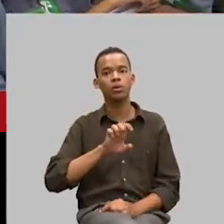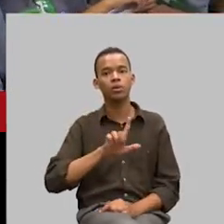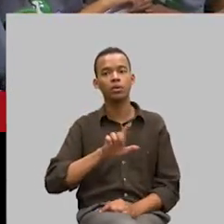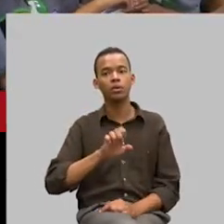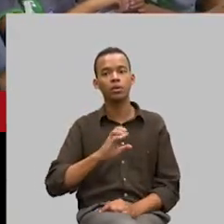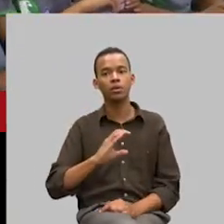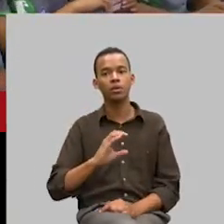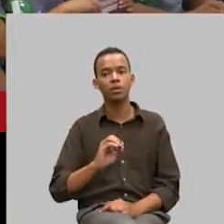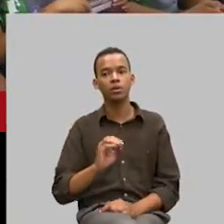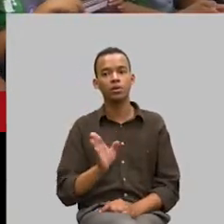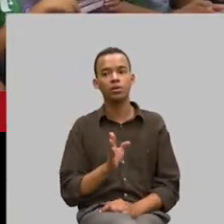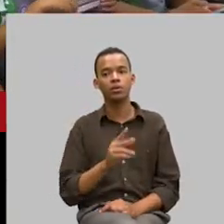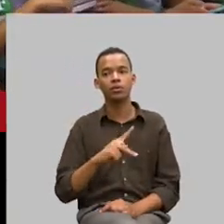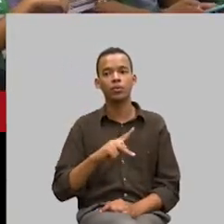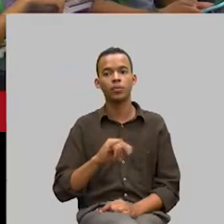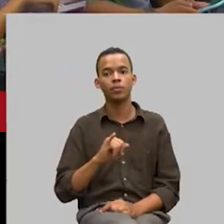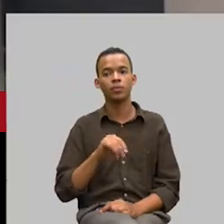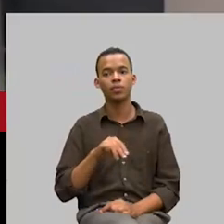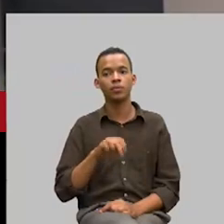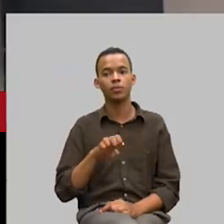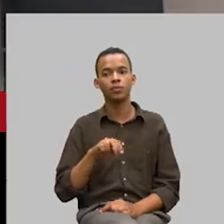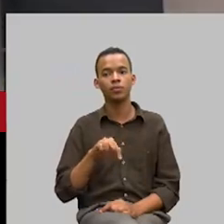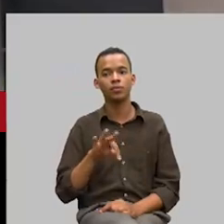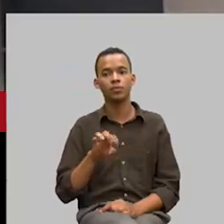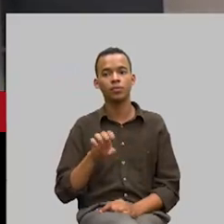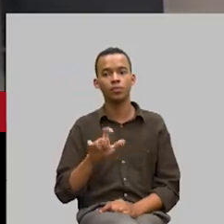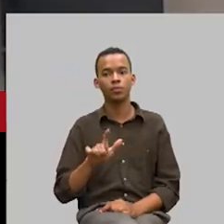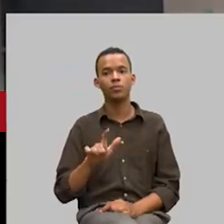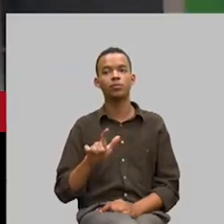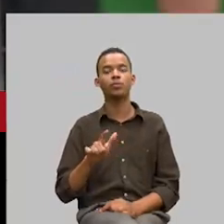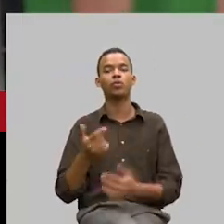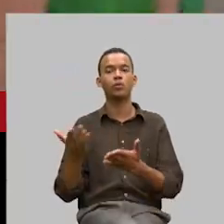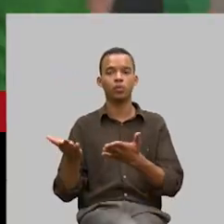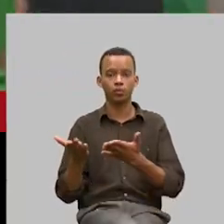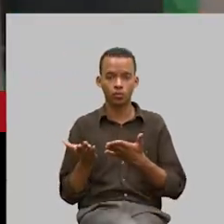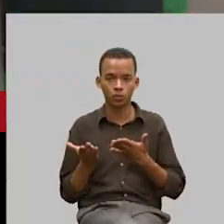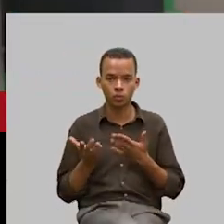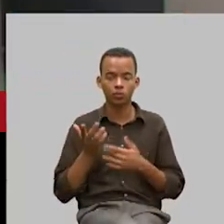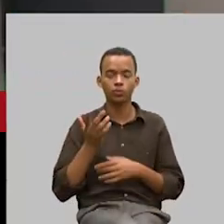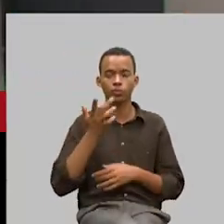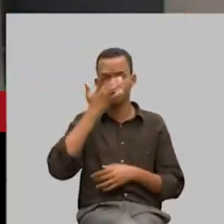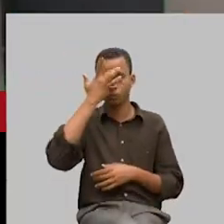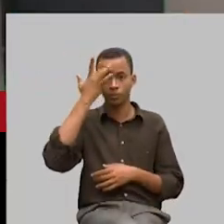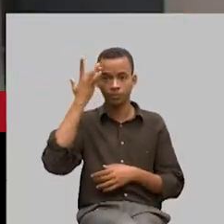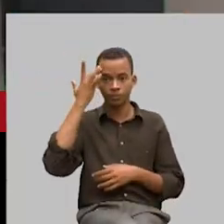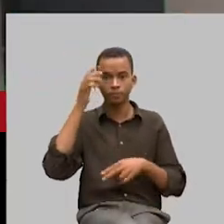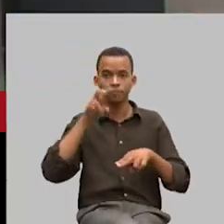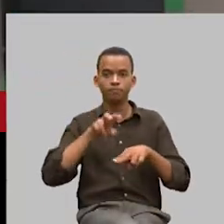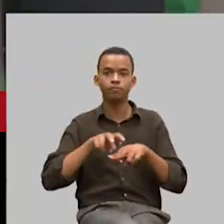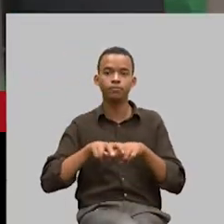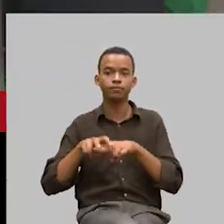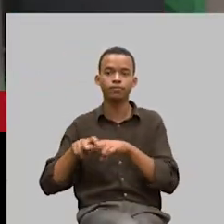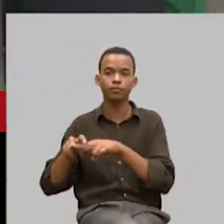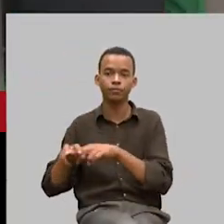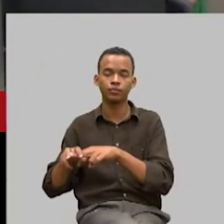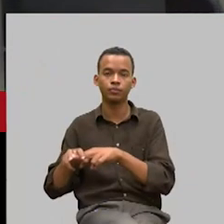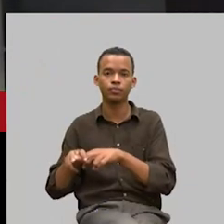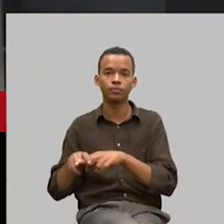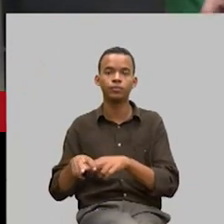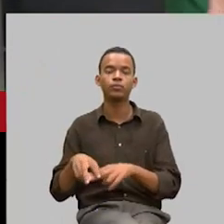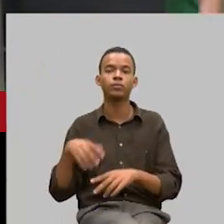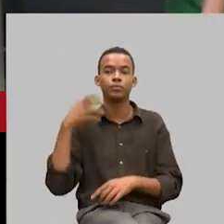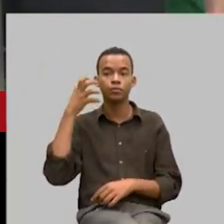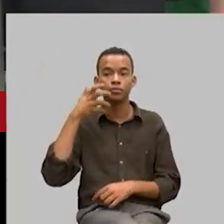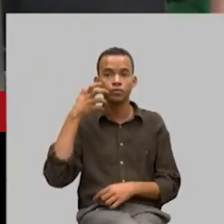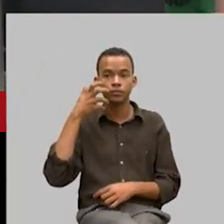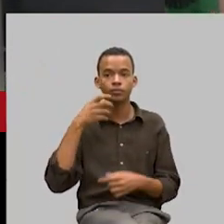Pimentel convidamos então para tomar assento à mesa aos seguintes convidados expositores